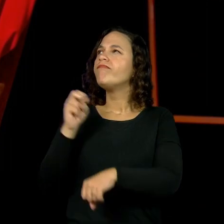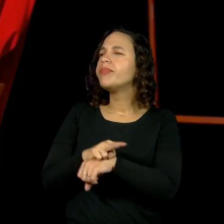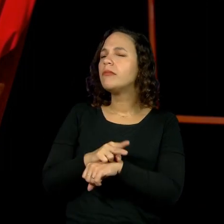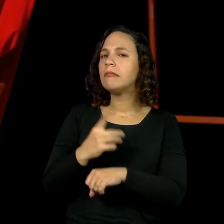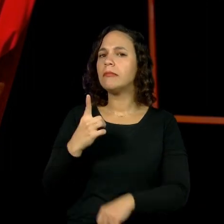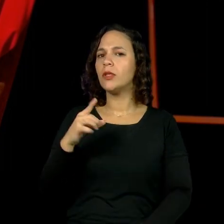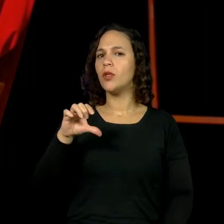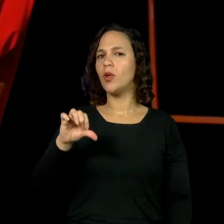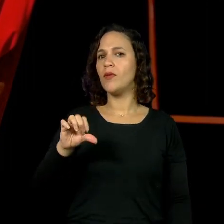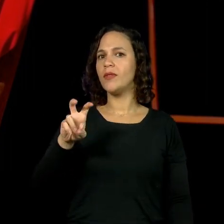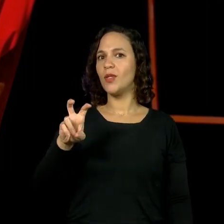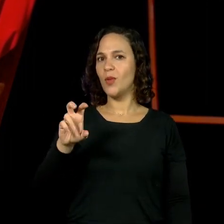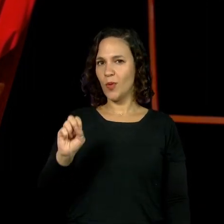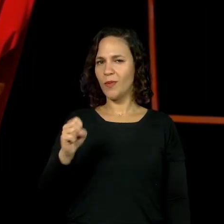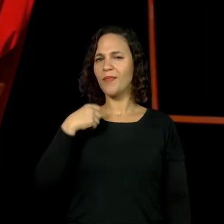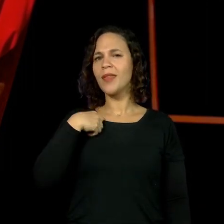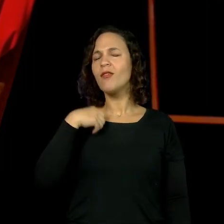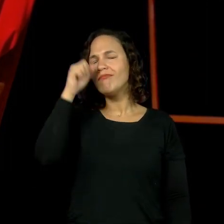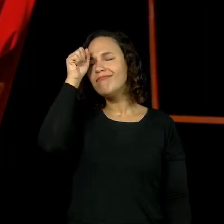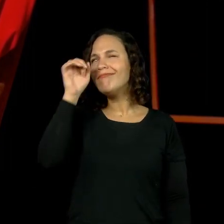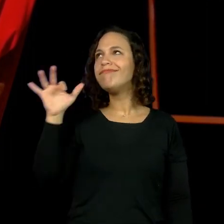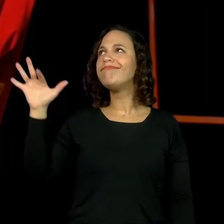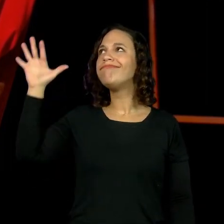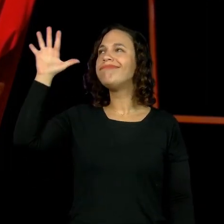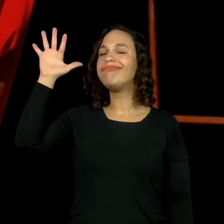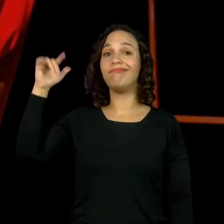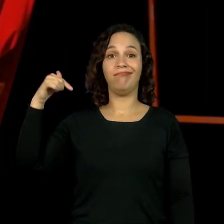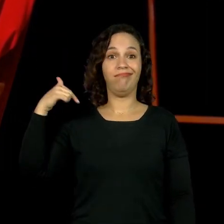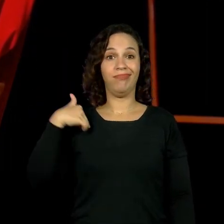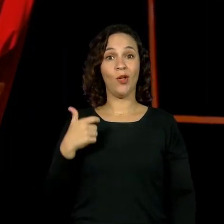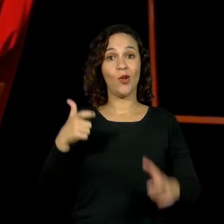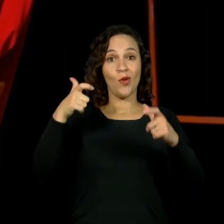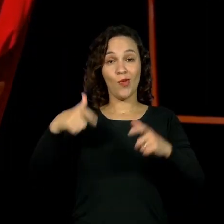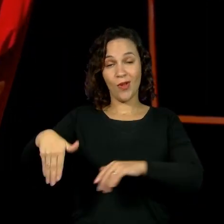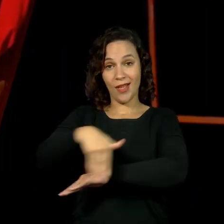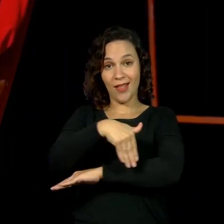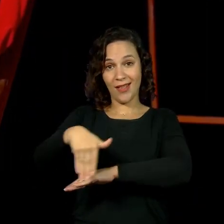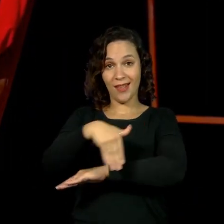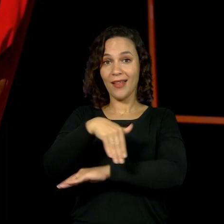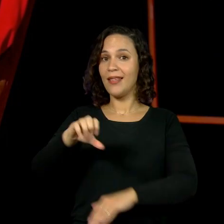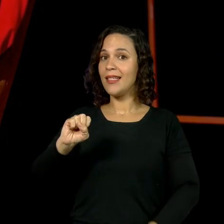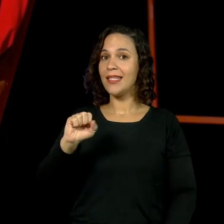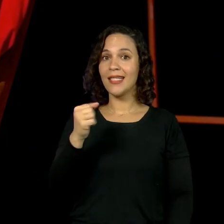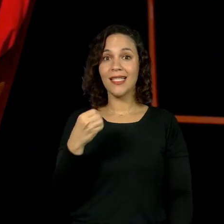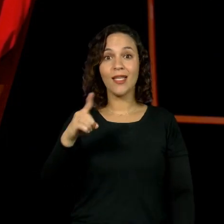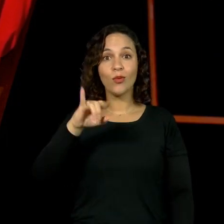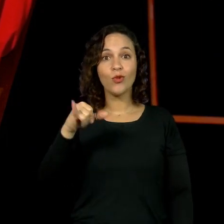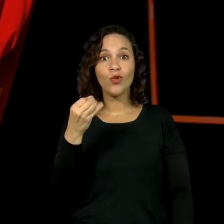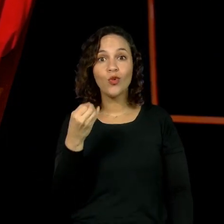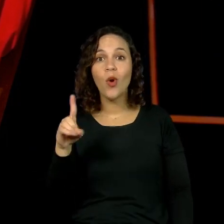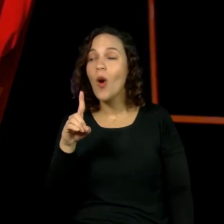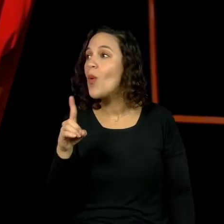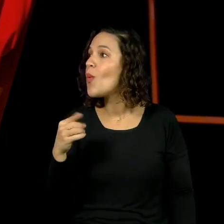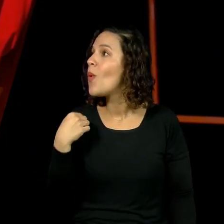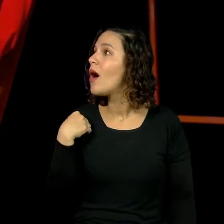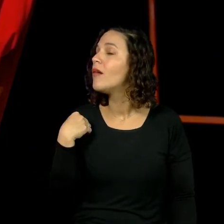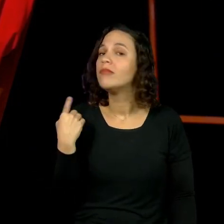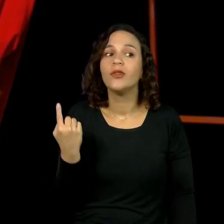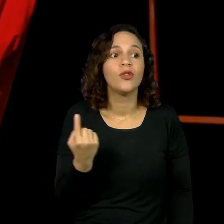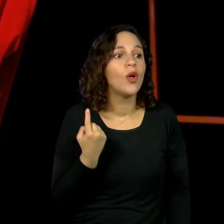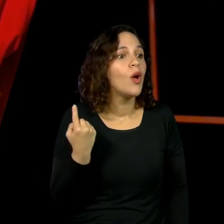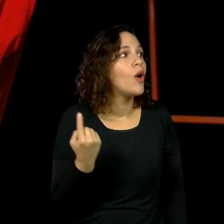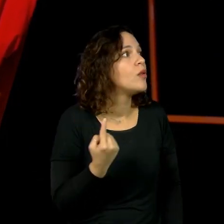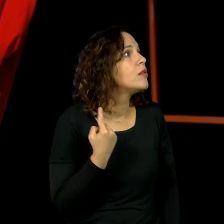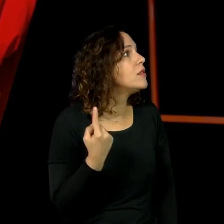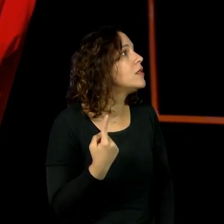a imagem que eu tenho dessa minha chegada em São Paulo, eu na Avenida São João, sem saber o que fazer da vida, sozinho, né? Olhando